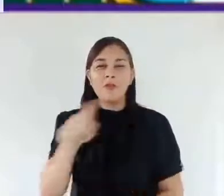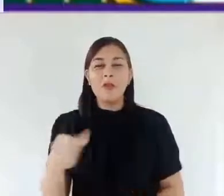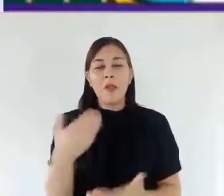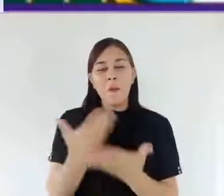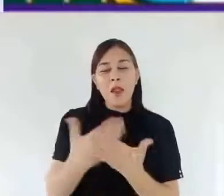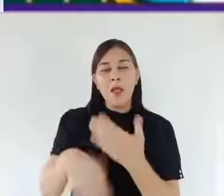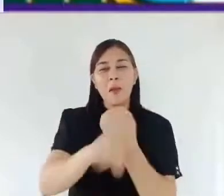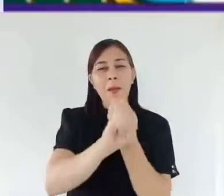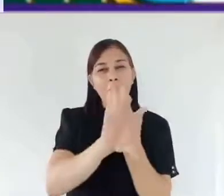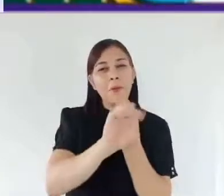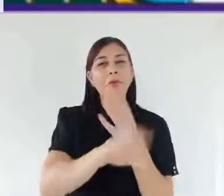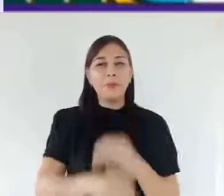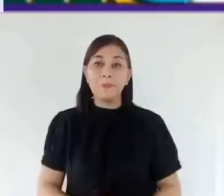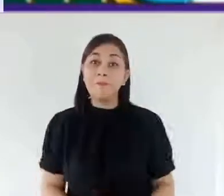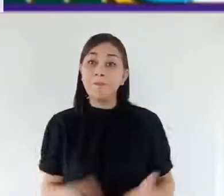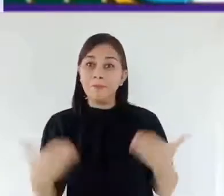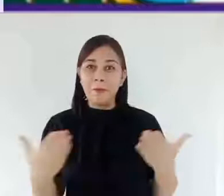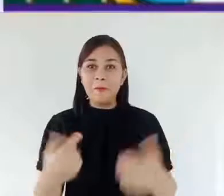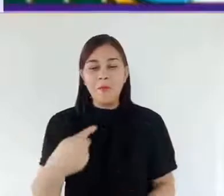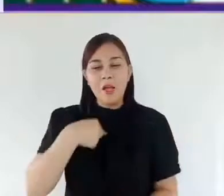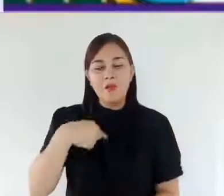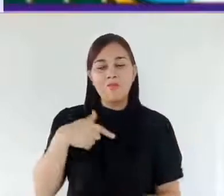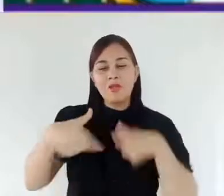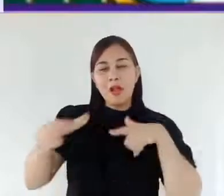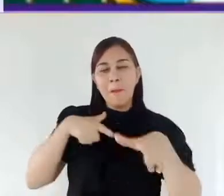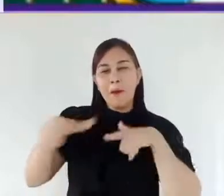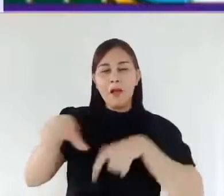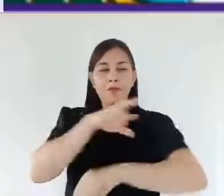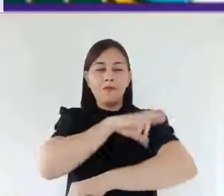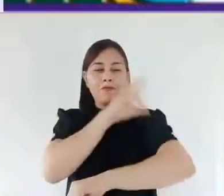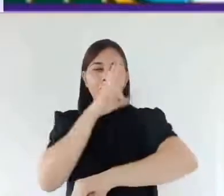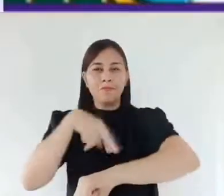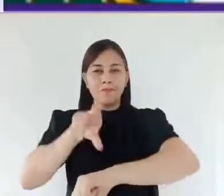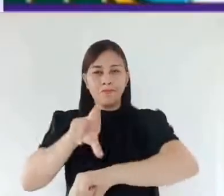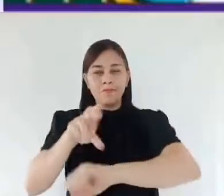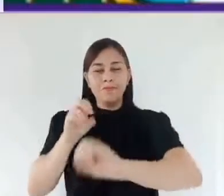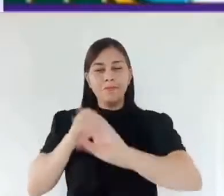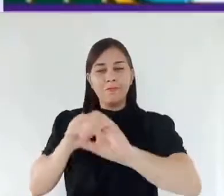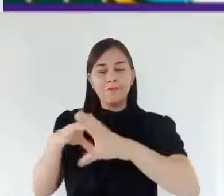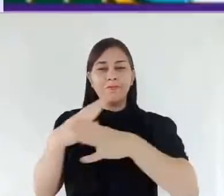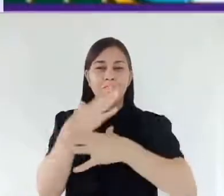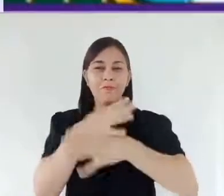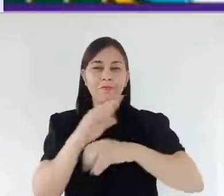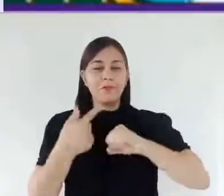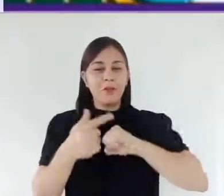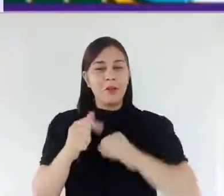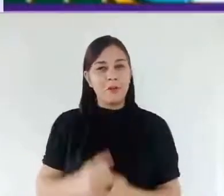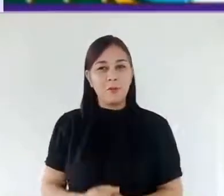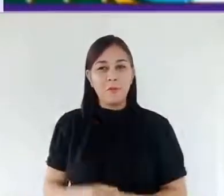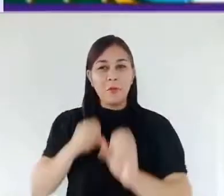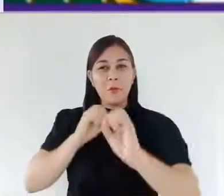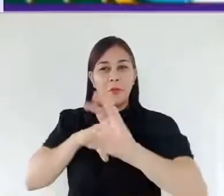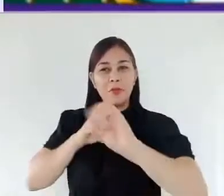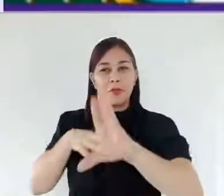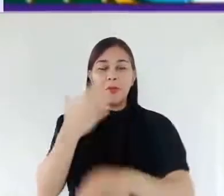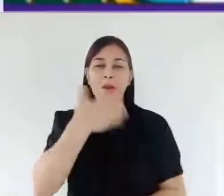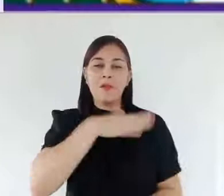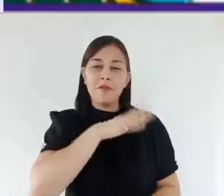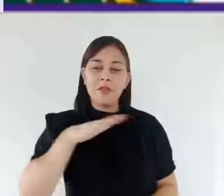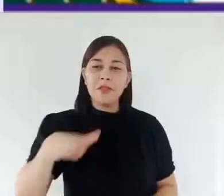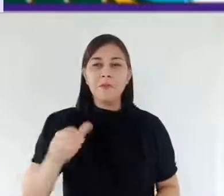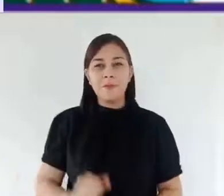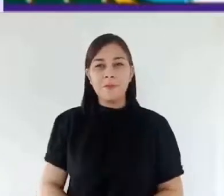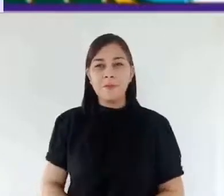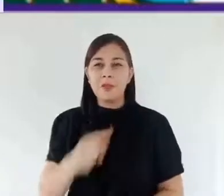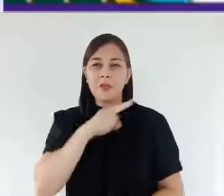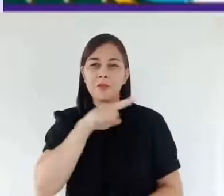remota? Pois é, eu trabalho aqui na rede municipal de Goiânia, na educação infantil, e vocês